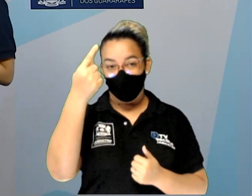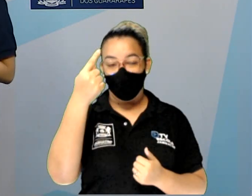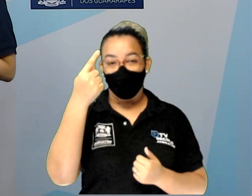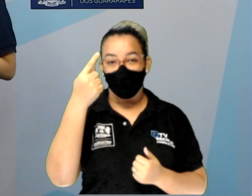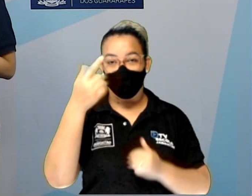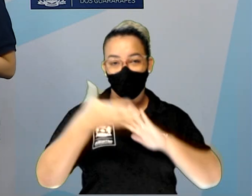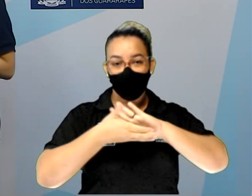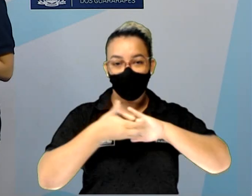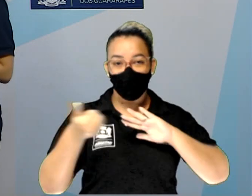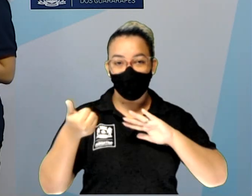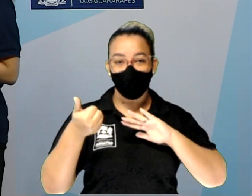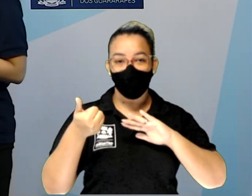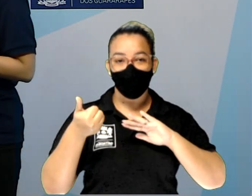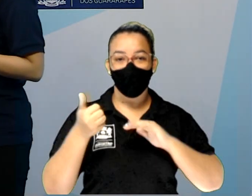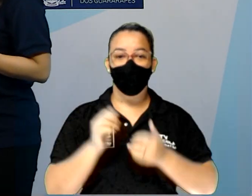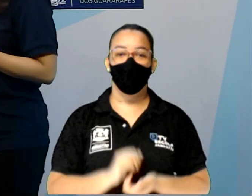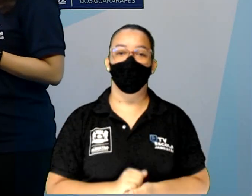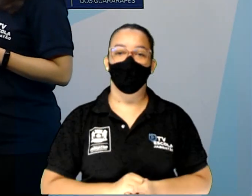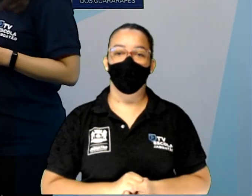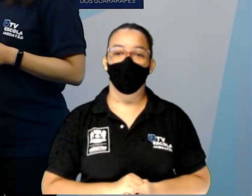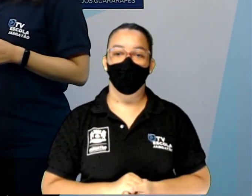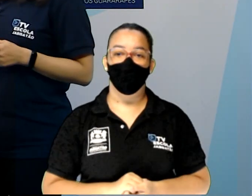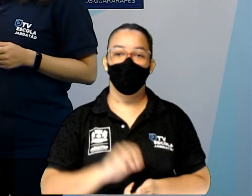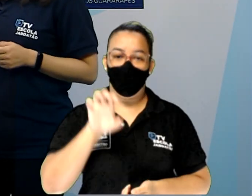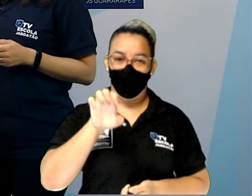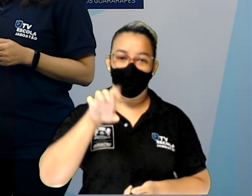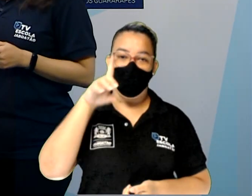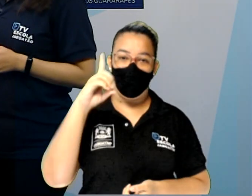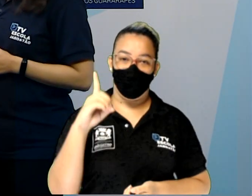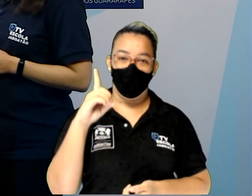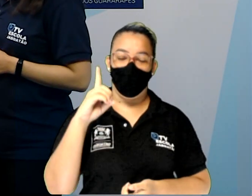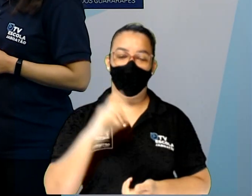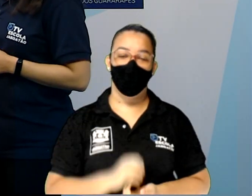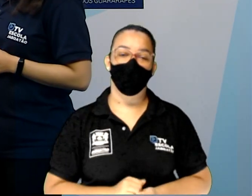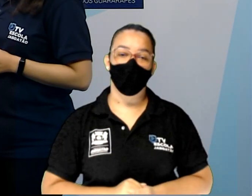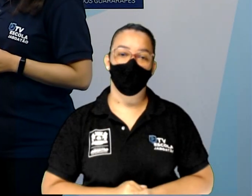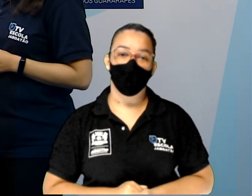vai tirar o ed, no caso desse verbo, né?